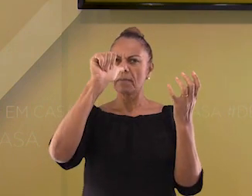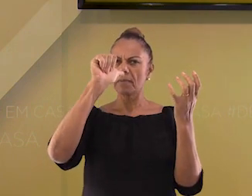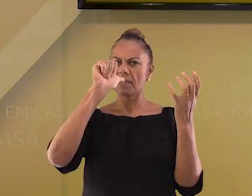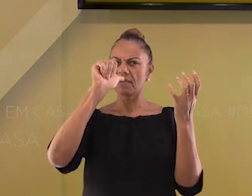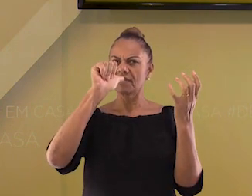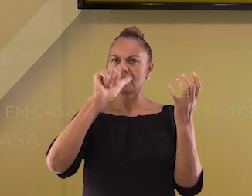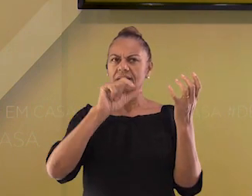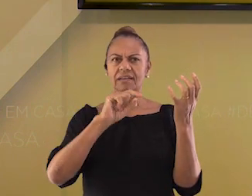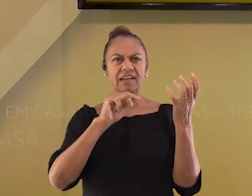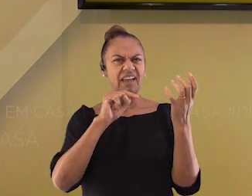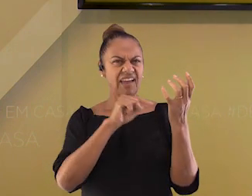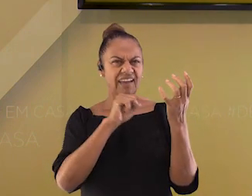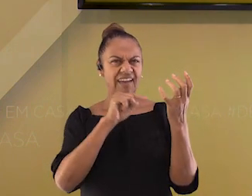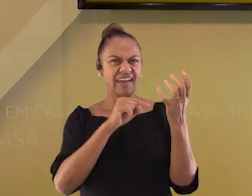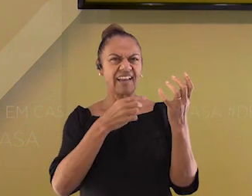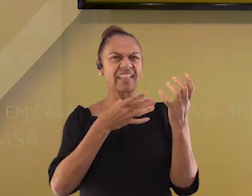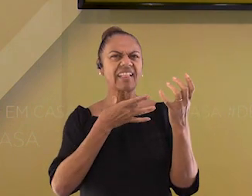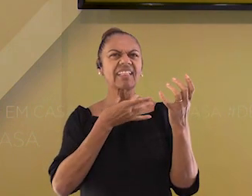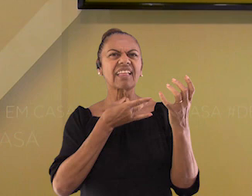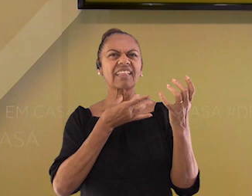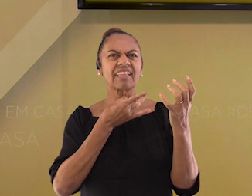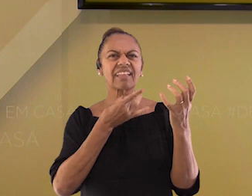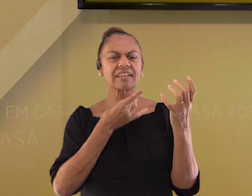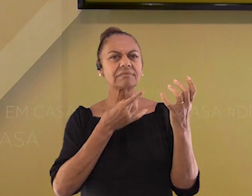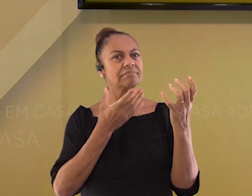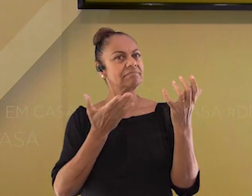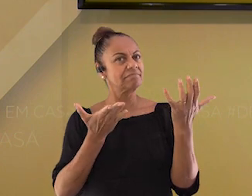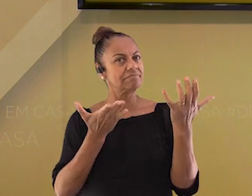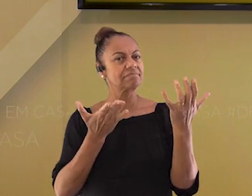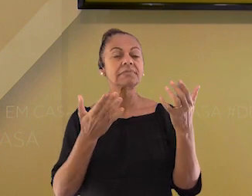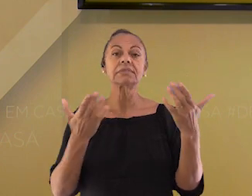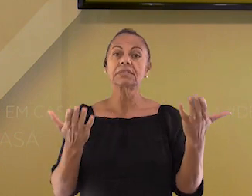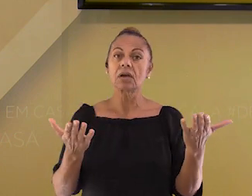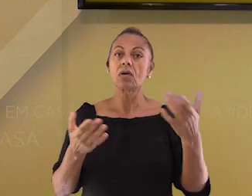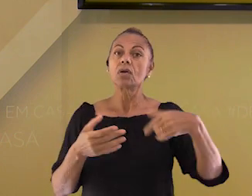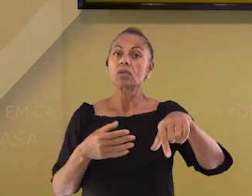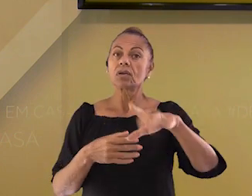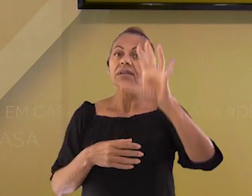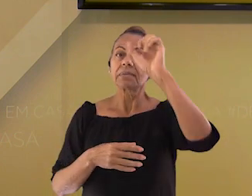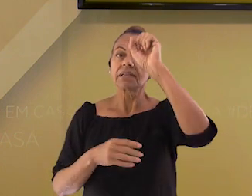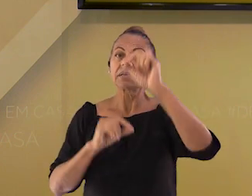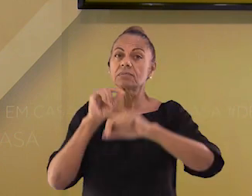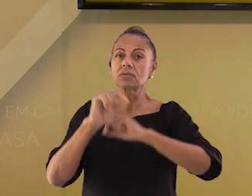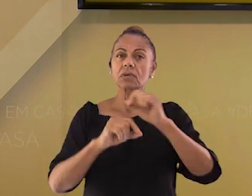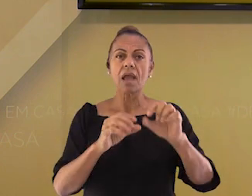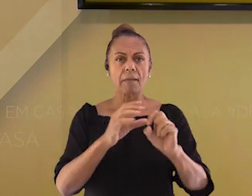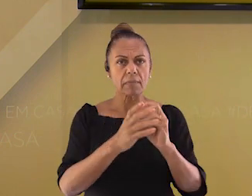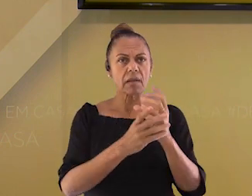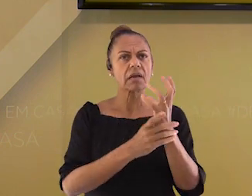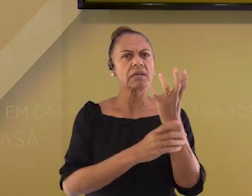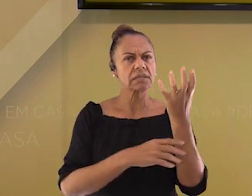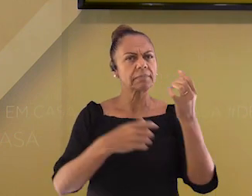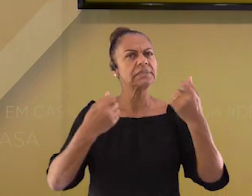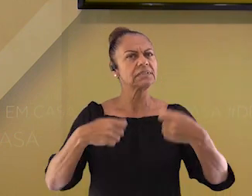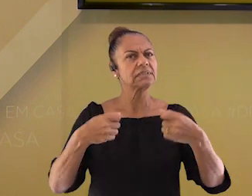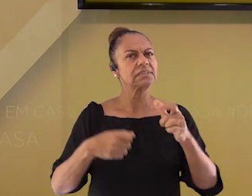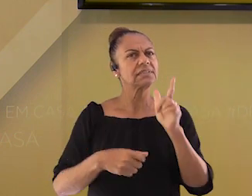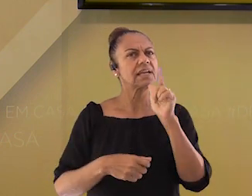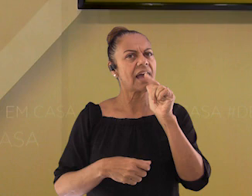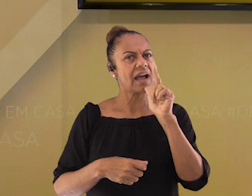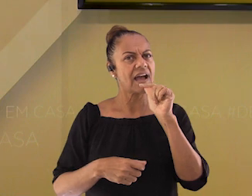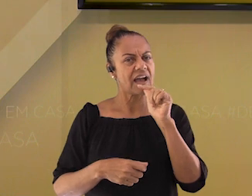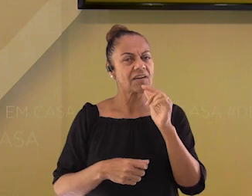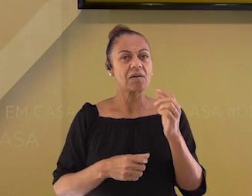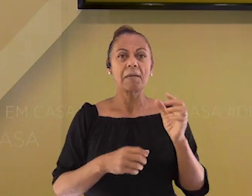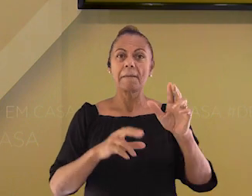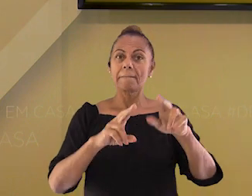sede? Como vimos na aula de hoje, a planta precisa da água para sobreviver. E ela consegue